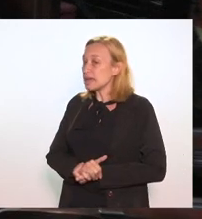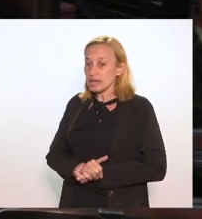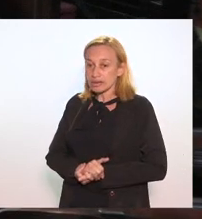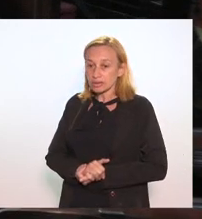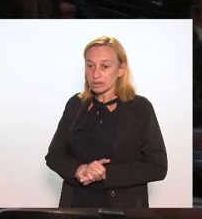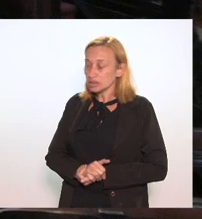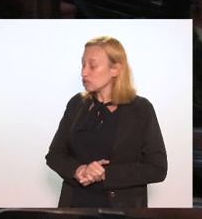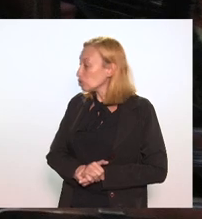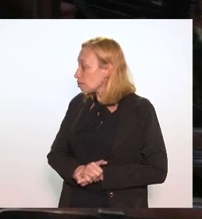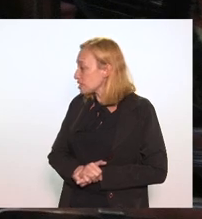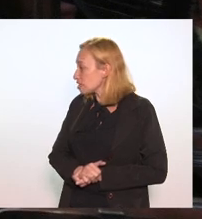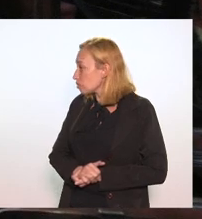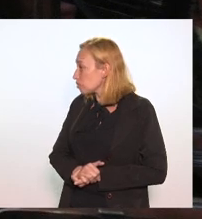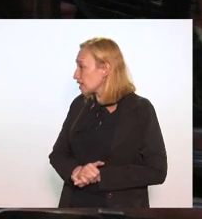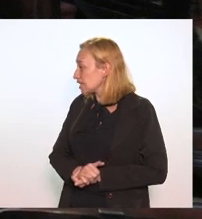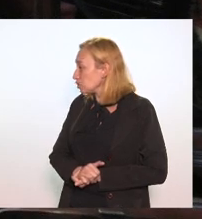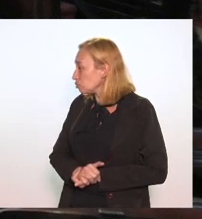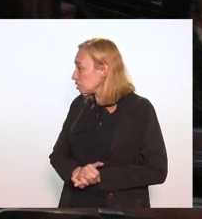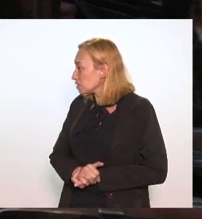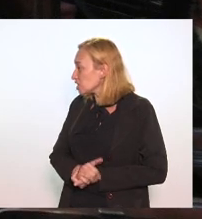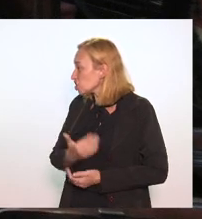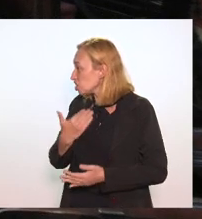E aí